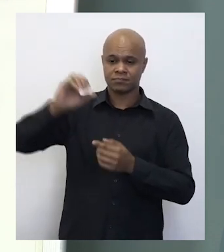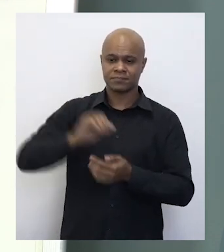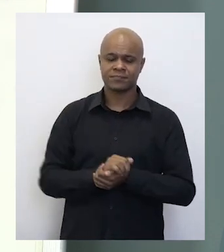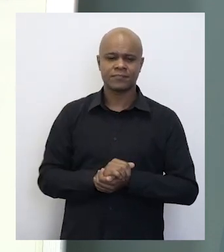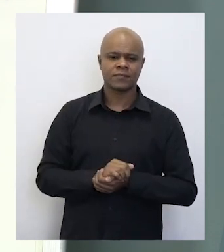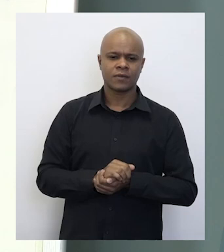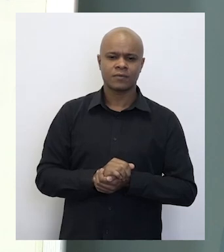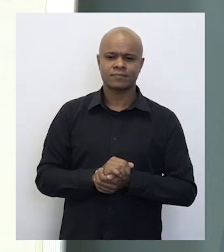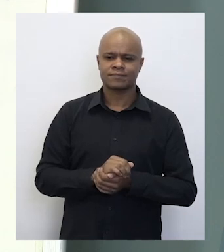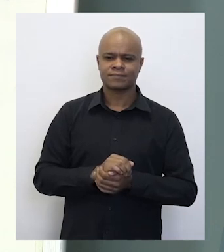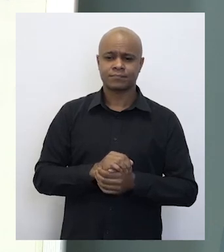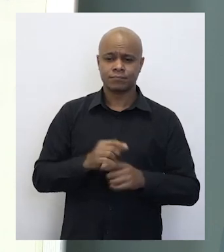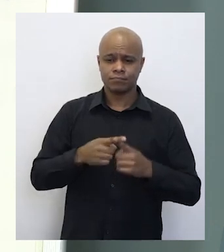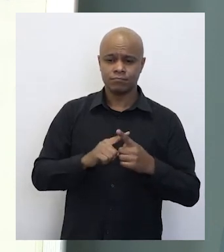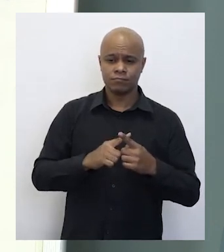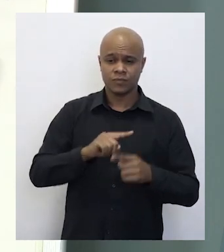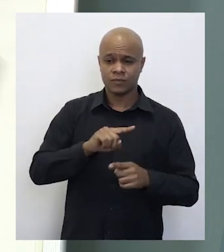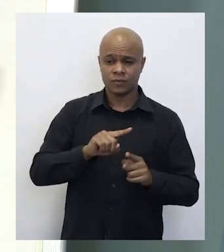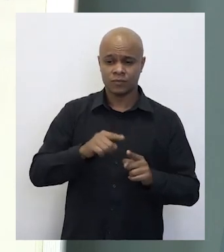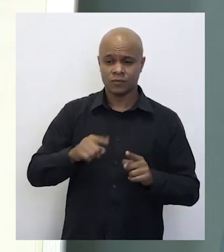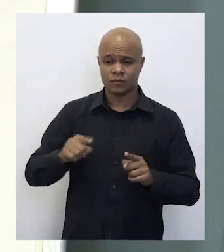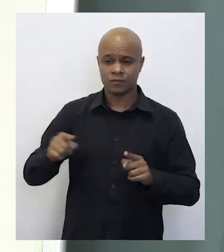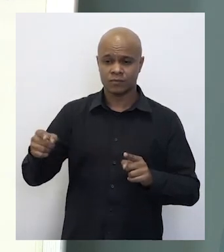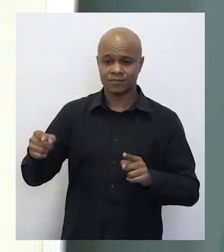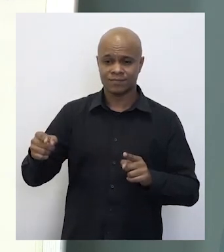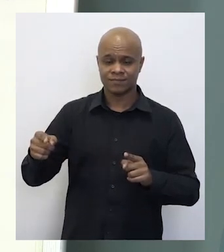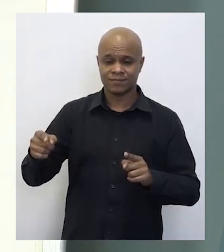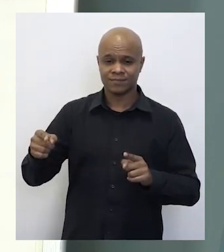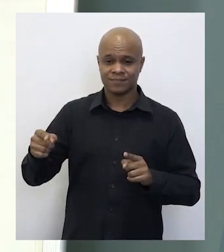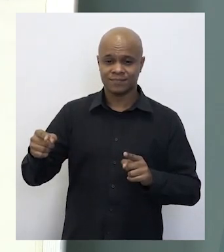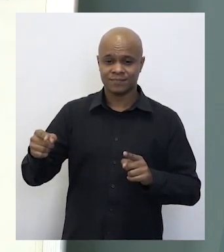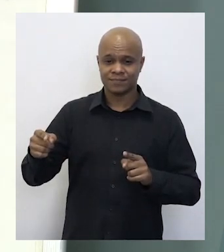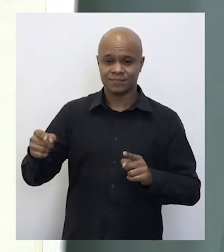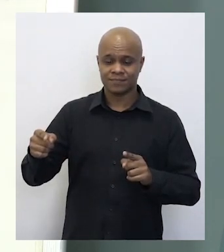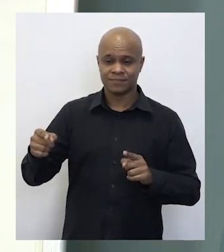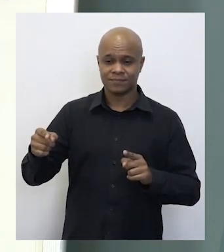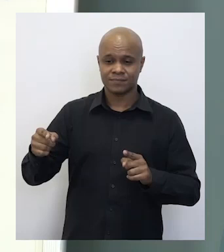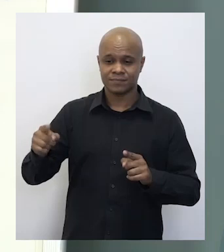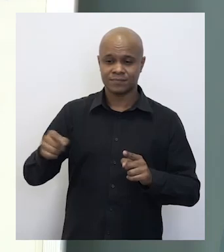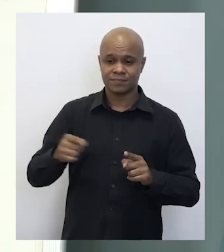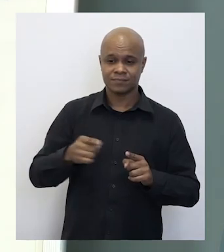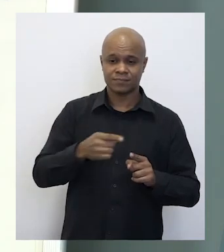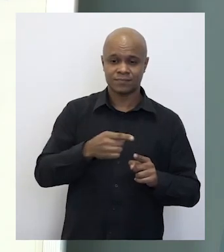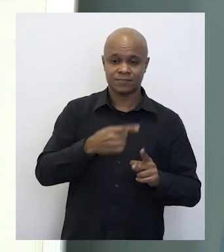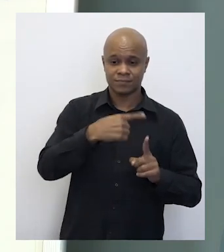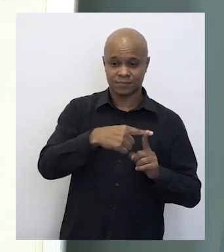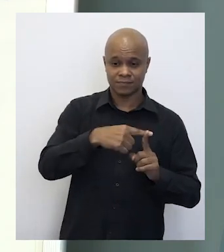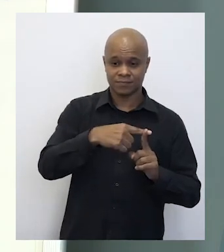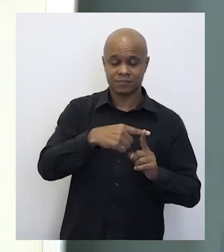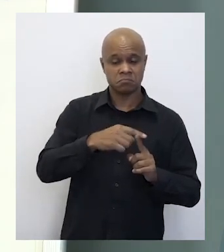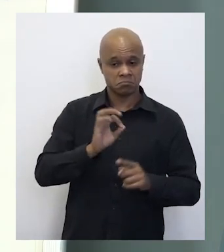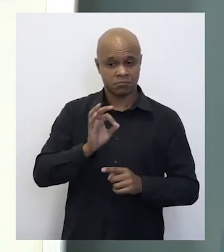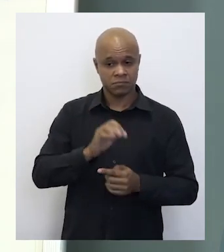andar com a vírgula. Se eu ando para a minha direita, valor negativo. Se eu ando para a esquerda, valor positivo,